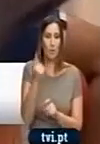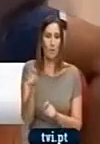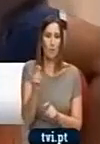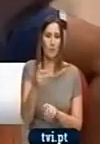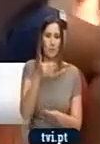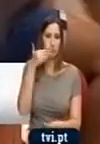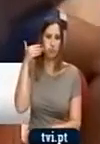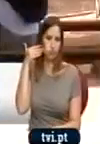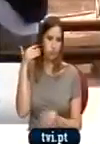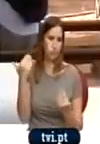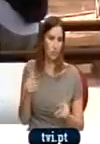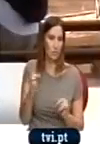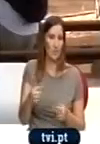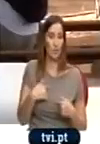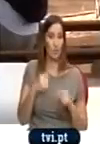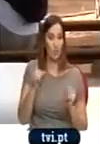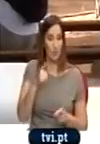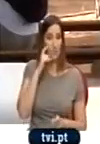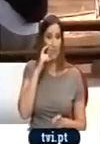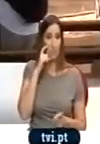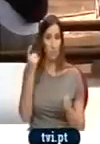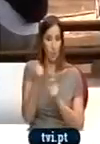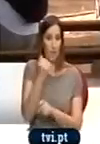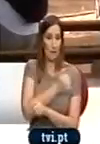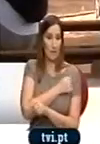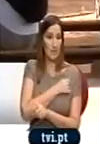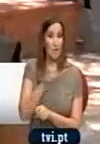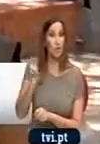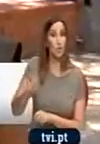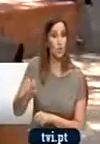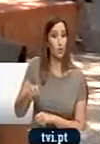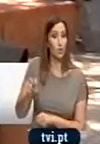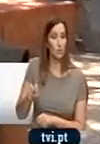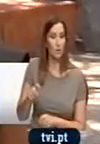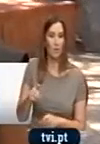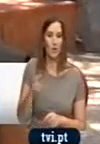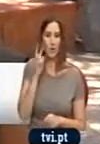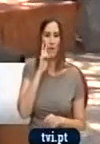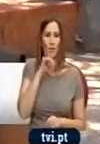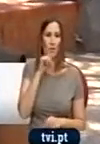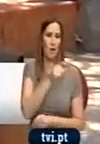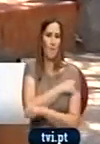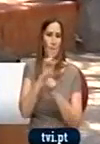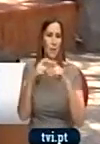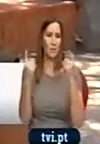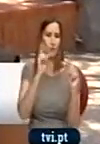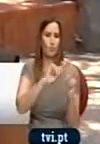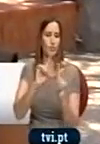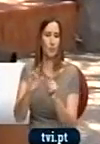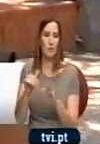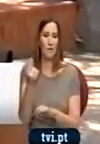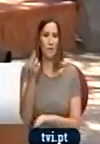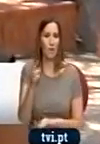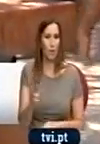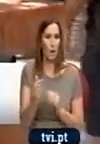de antecedência. Comecei a procurar alojamento em junho, a gente viu vários apartamentos, mas os valores